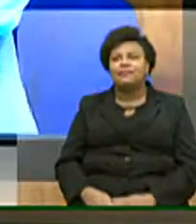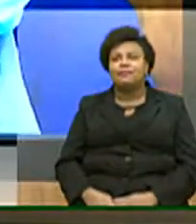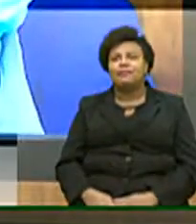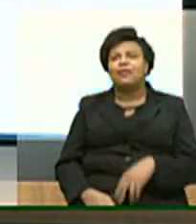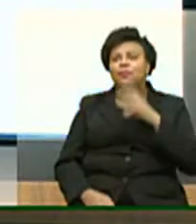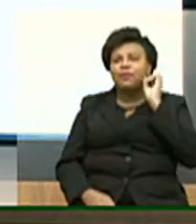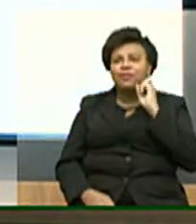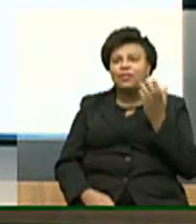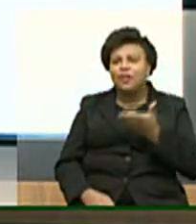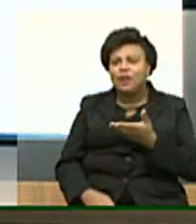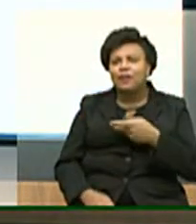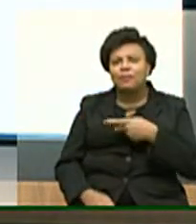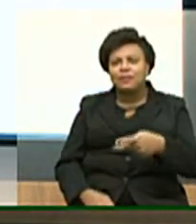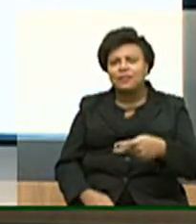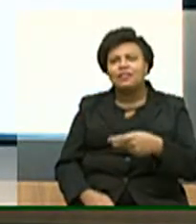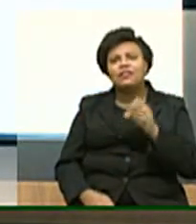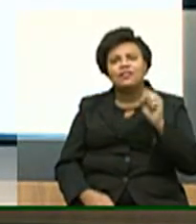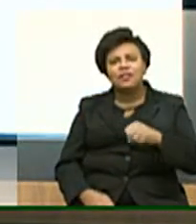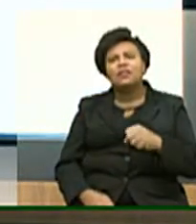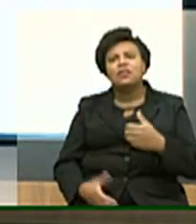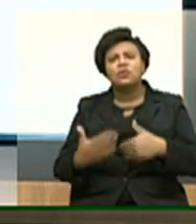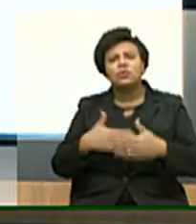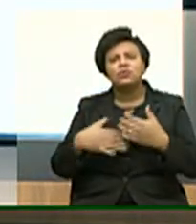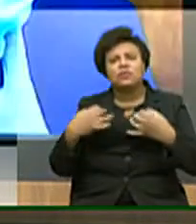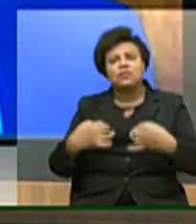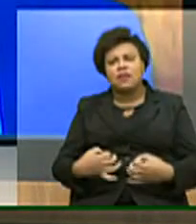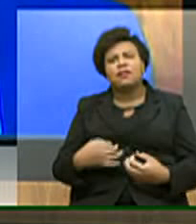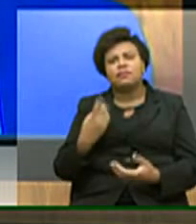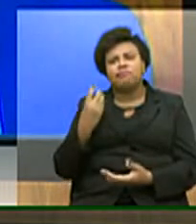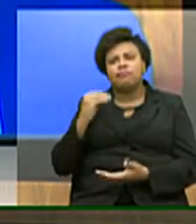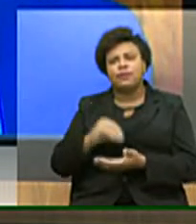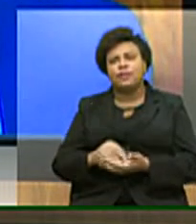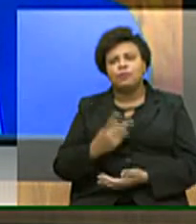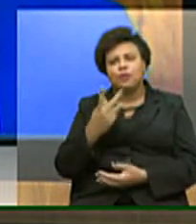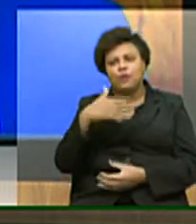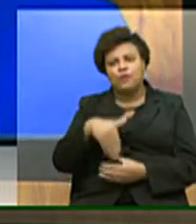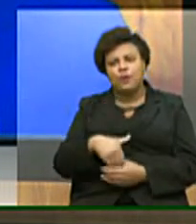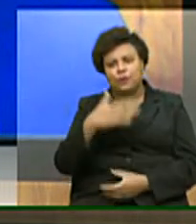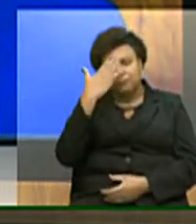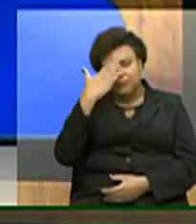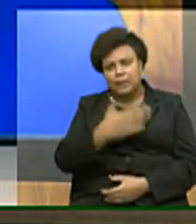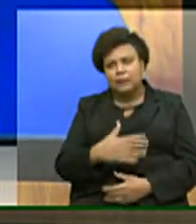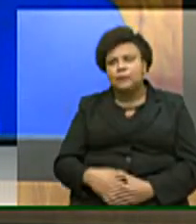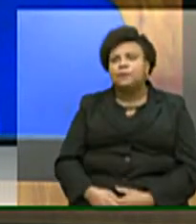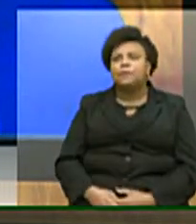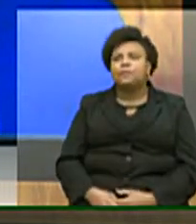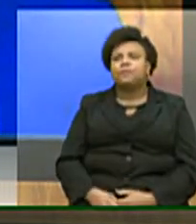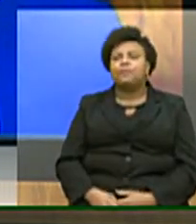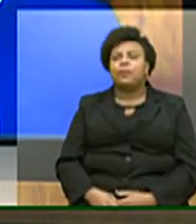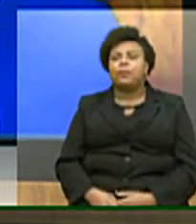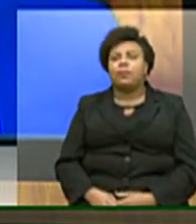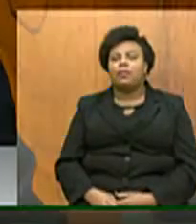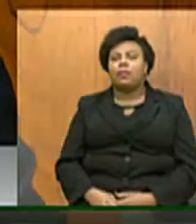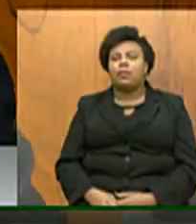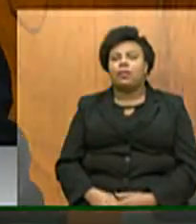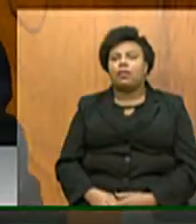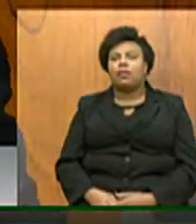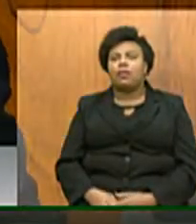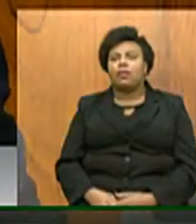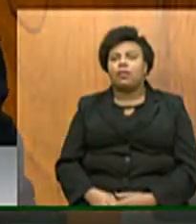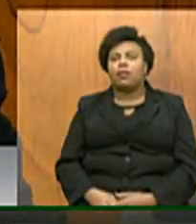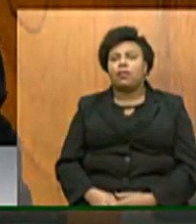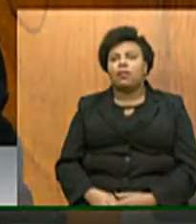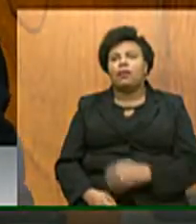presidente. Estou lhe ouvindo, estamos, não, mas deu tudo certo, registrado seu voto. Muito obrigado. O senhor está muito